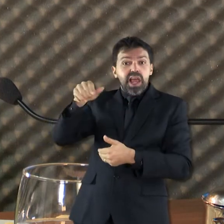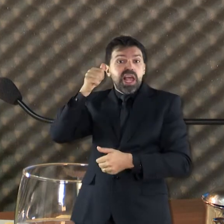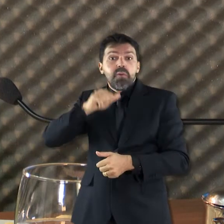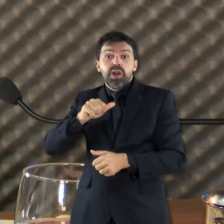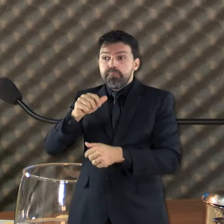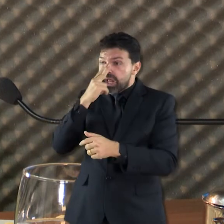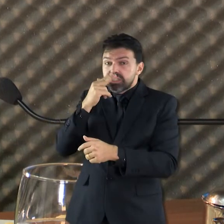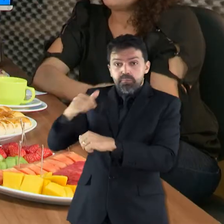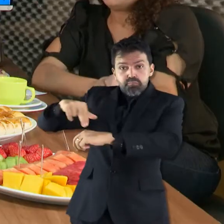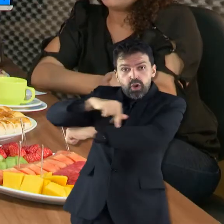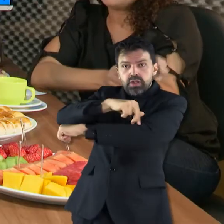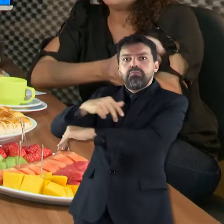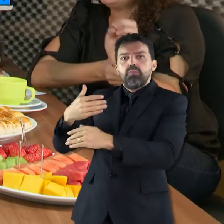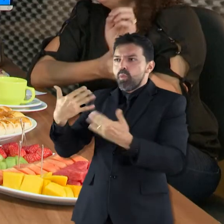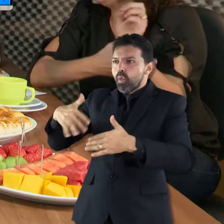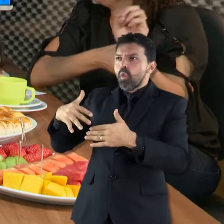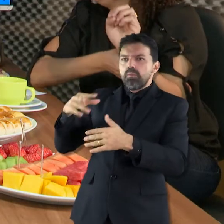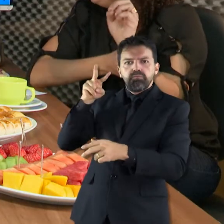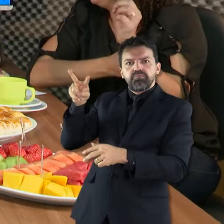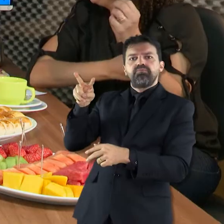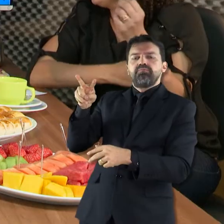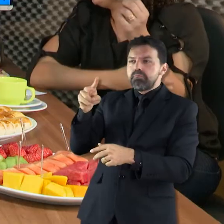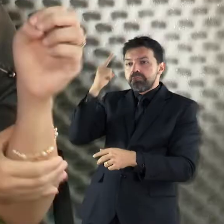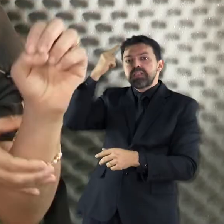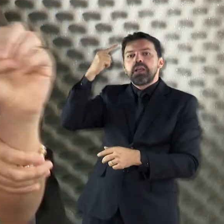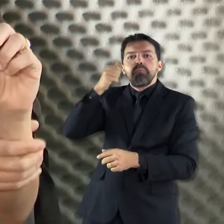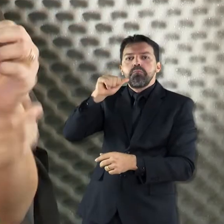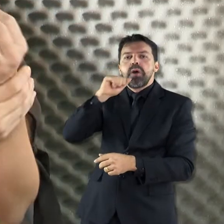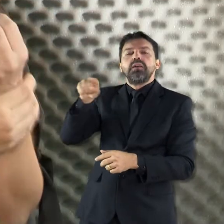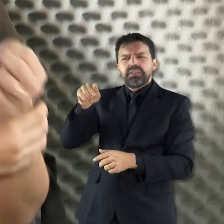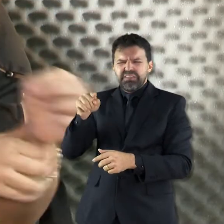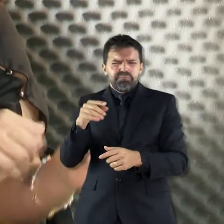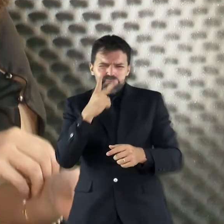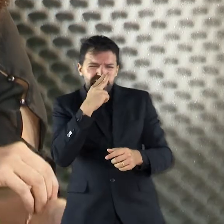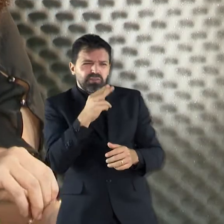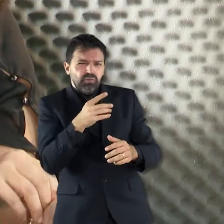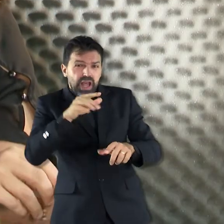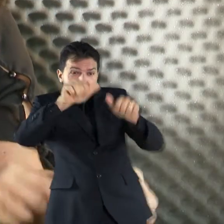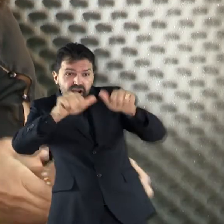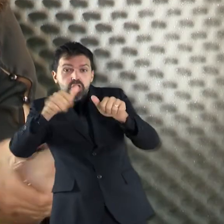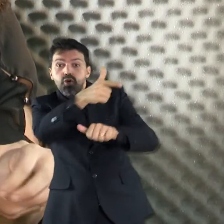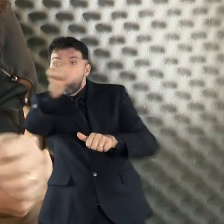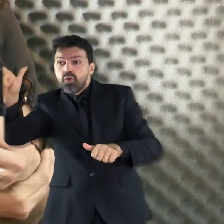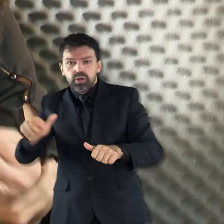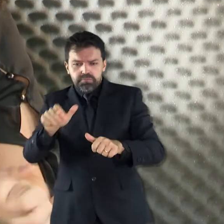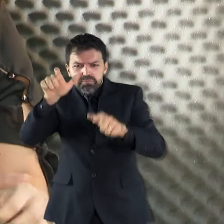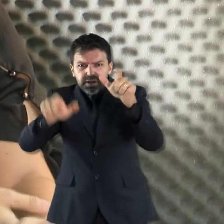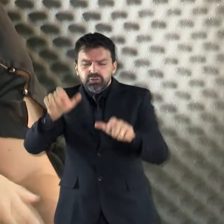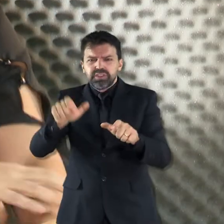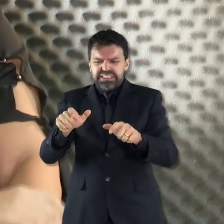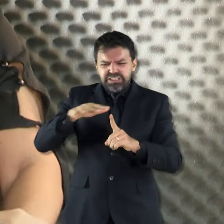pela vida, né? Quando você vê que a sua situação não é pior, tem gente ali que está numa situação ainda bem pior, mas ainda continua ali